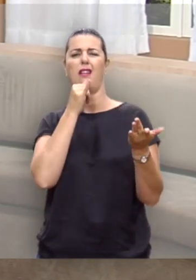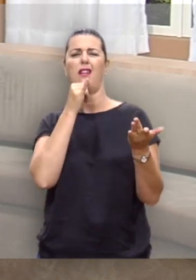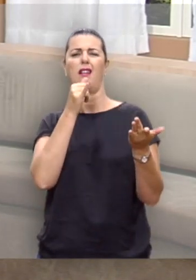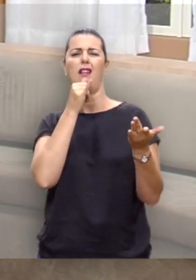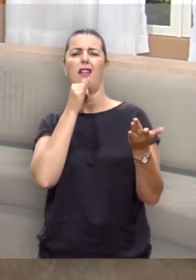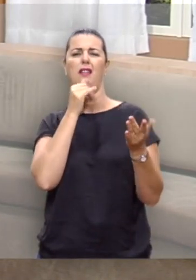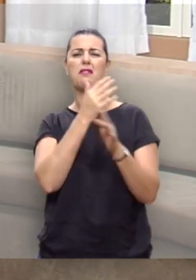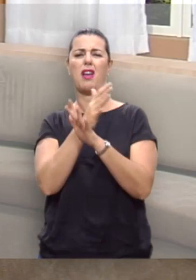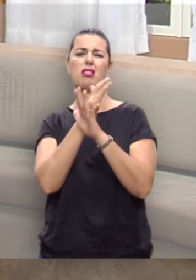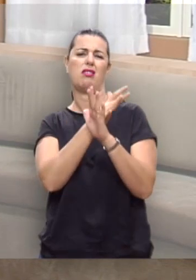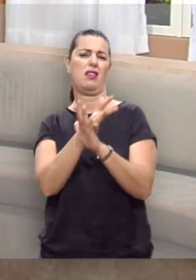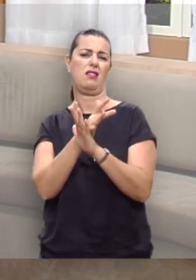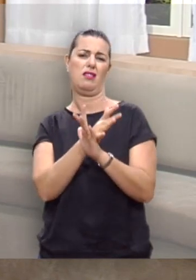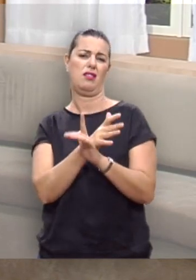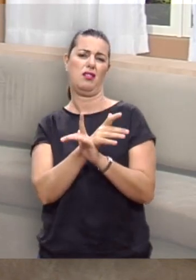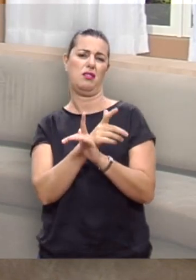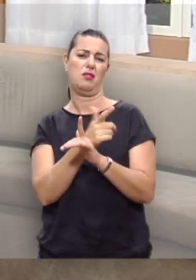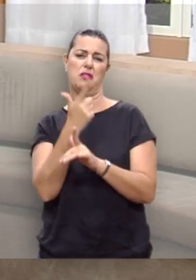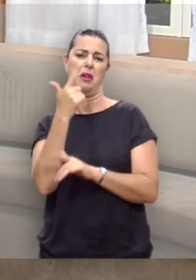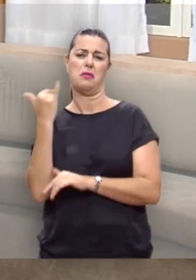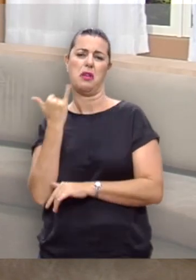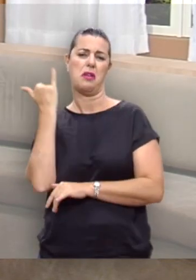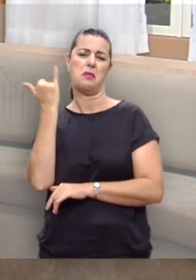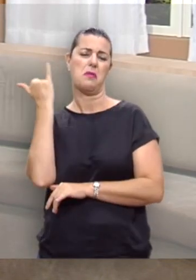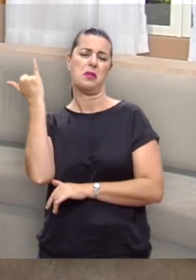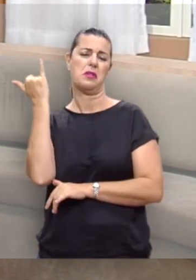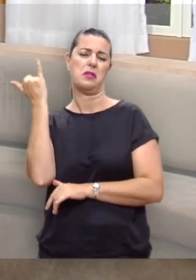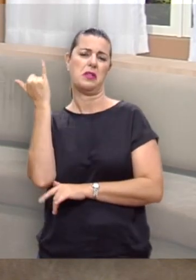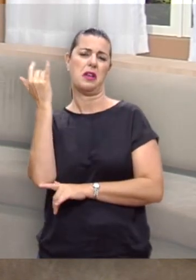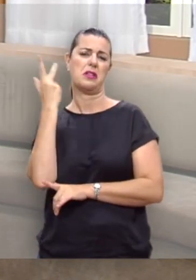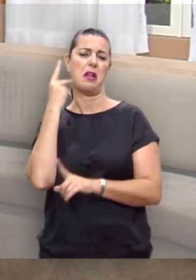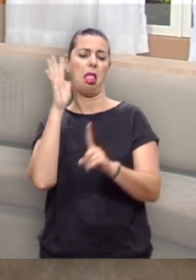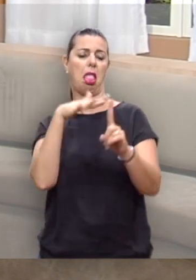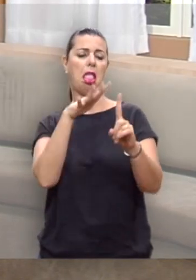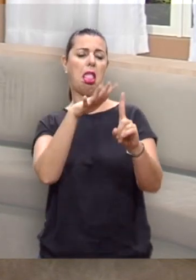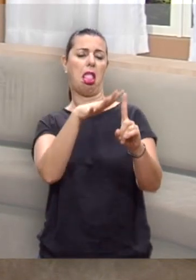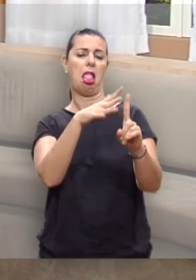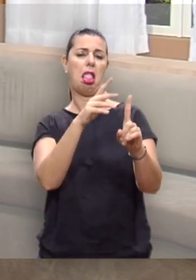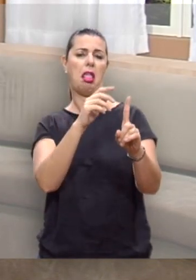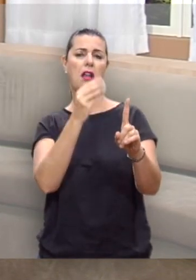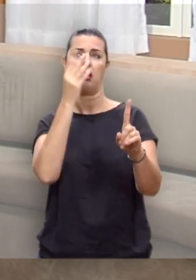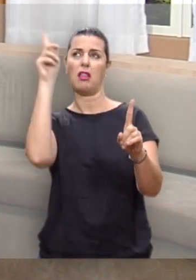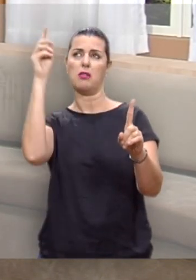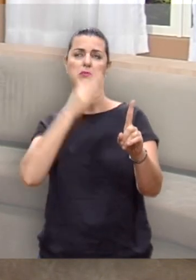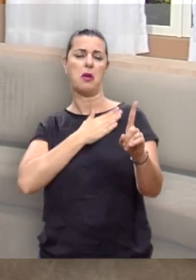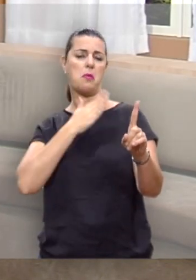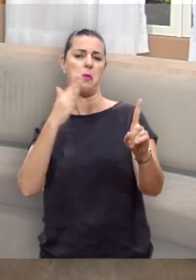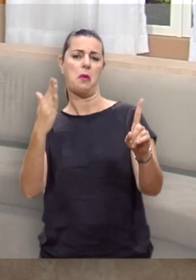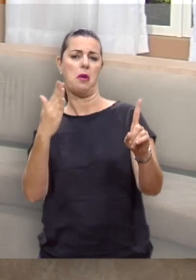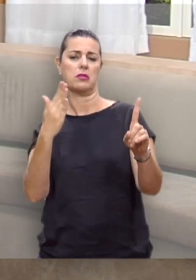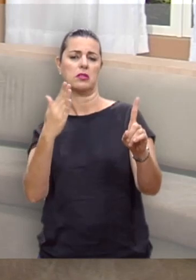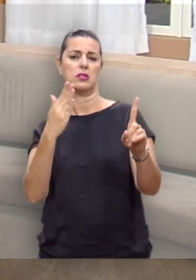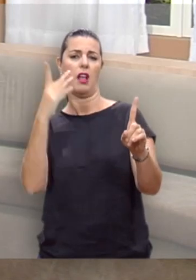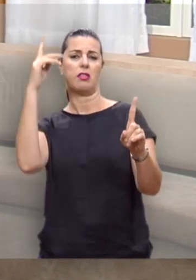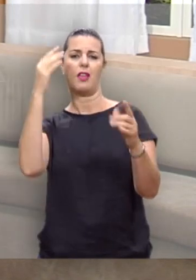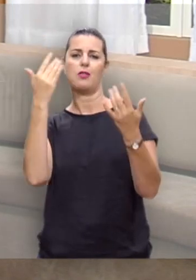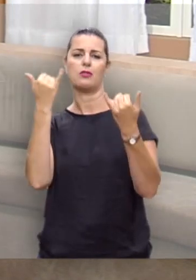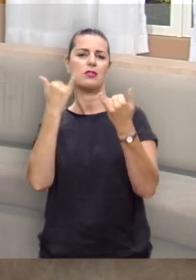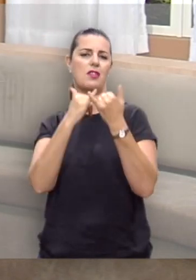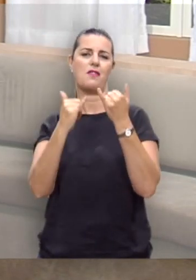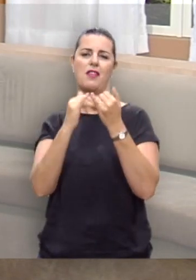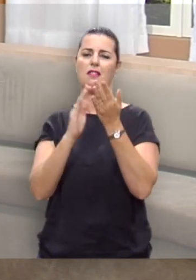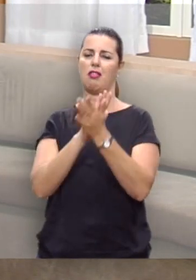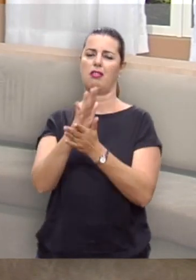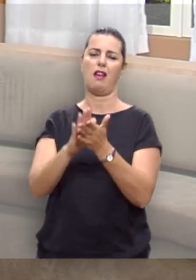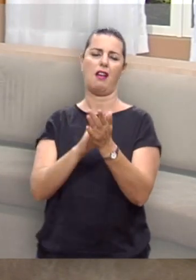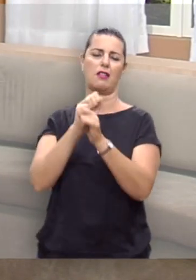é glória vazia, é idolatria, é abominação para Deus. Deus não divide a sua glória